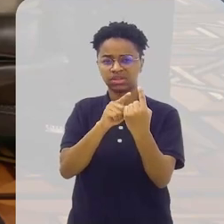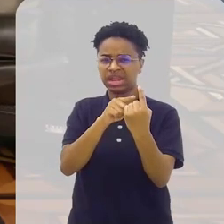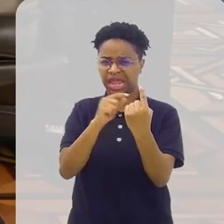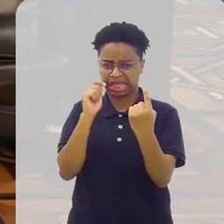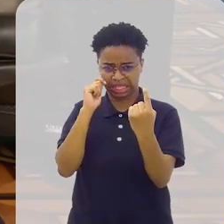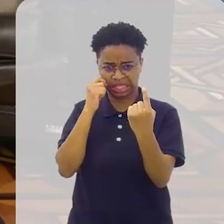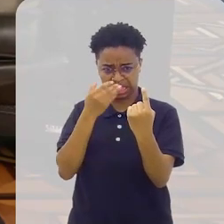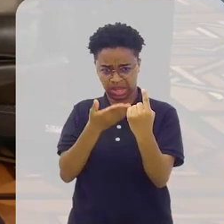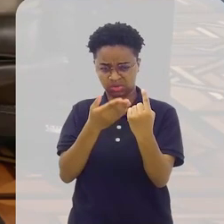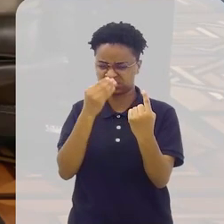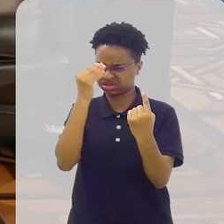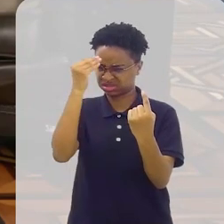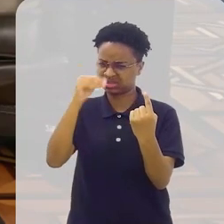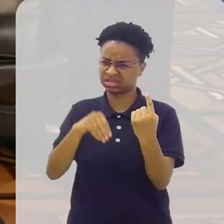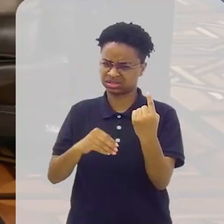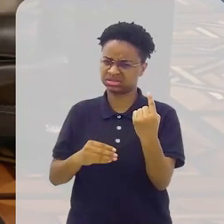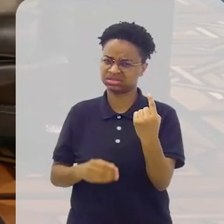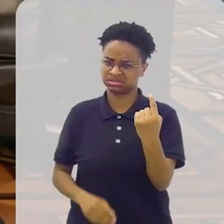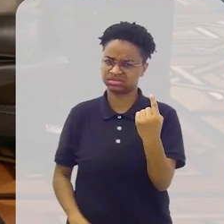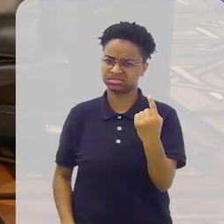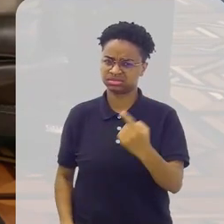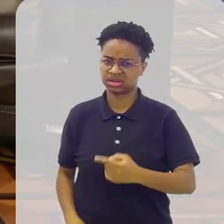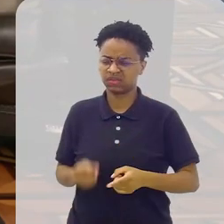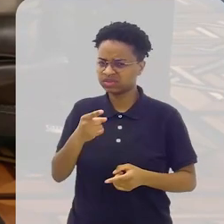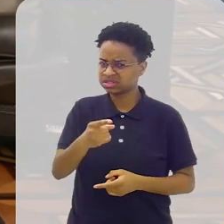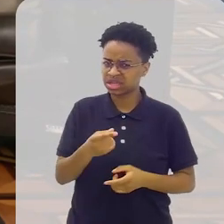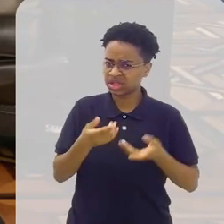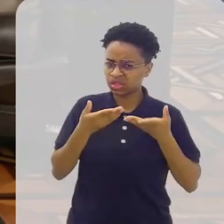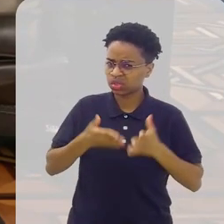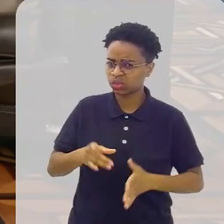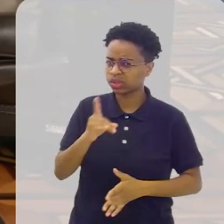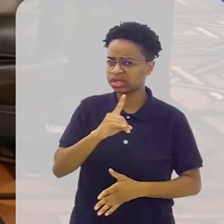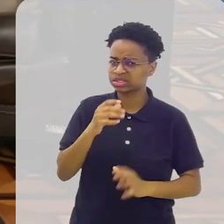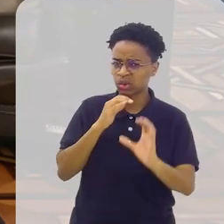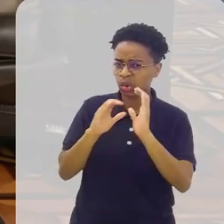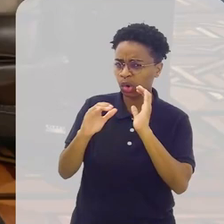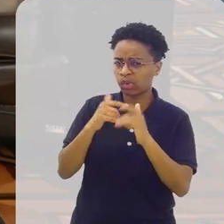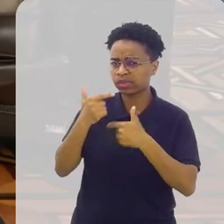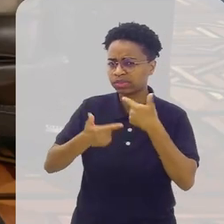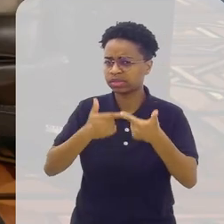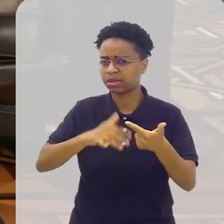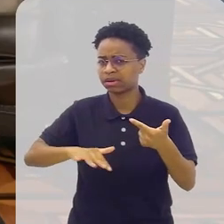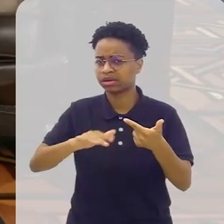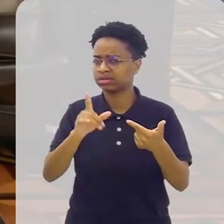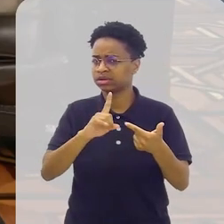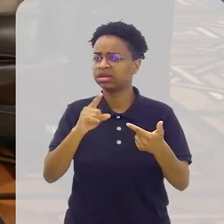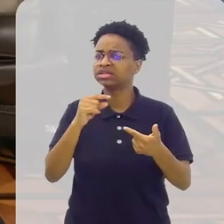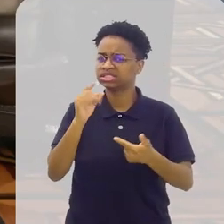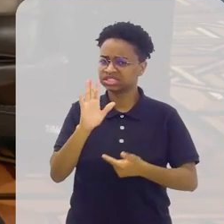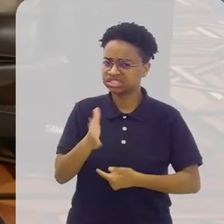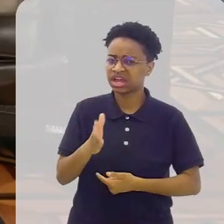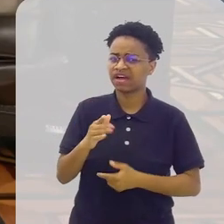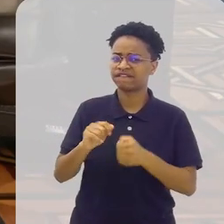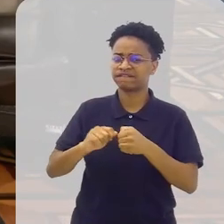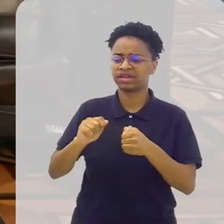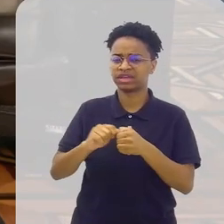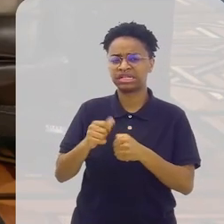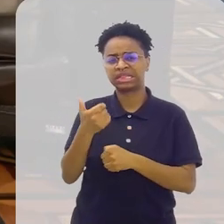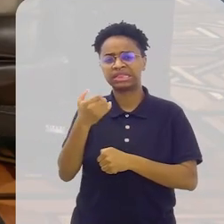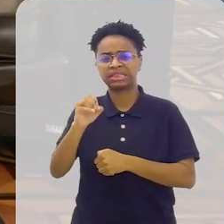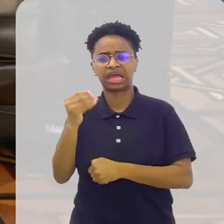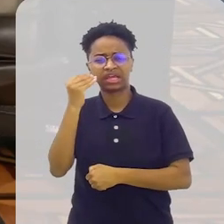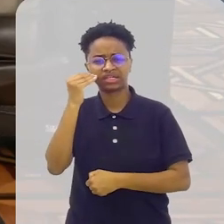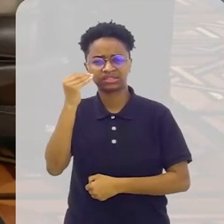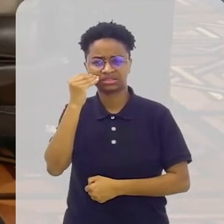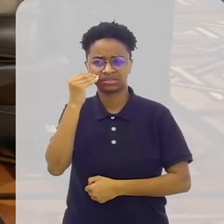parou na minha frente e disse assim para mim negão desiste disso você não nasceu para ser um comunicador desisto até fez